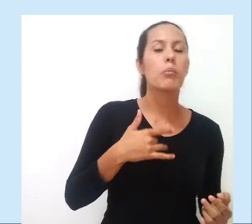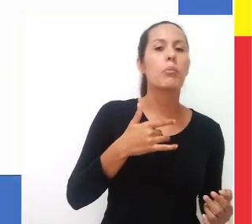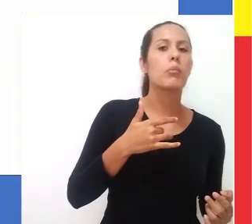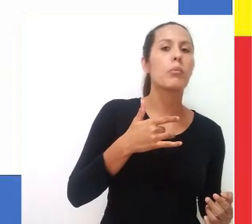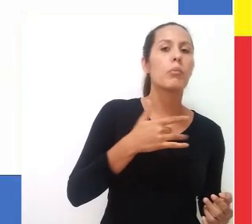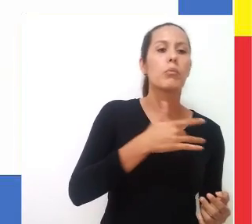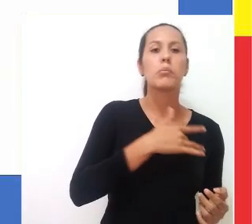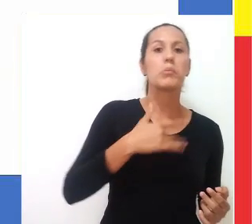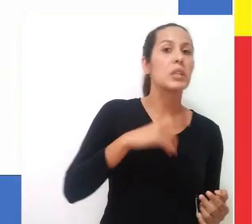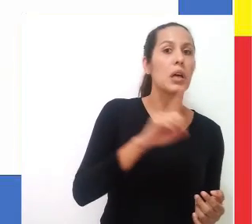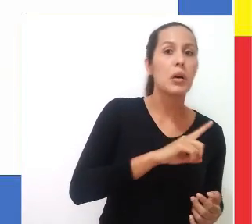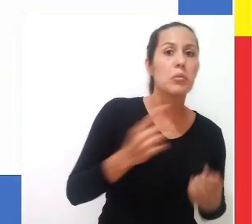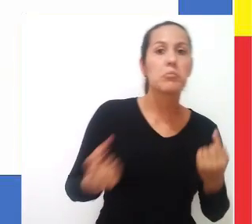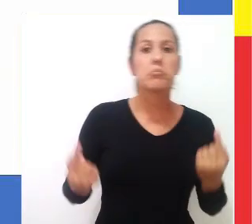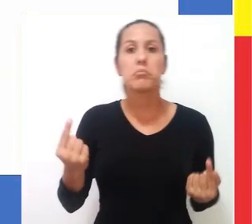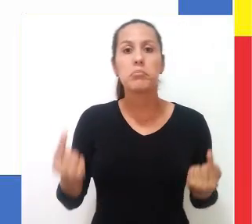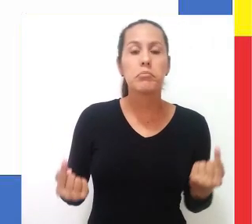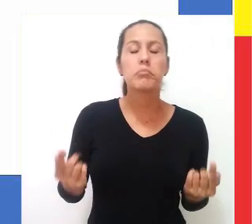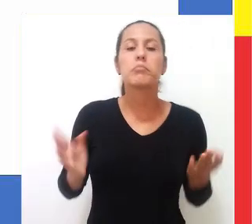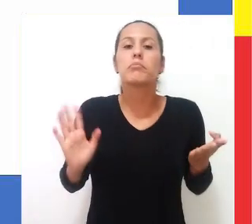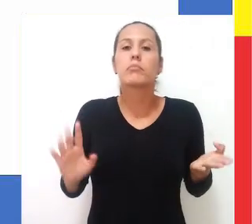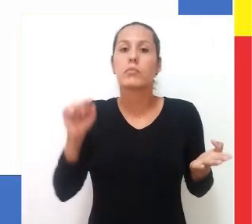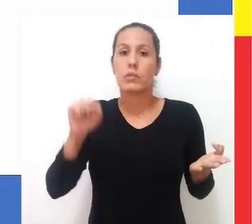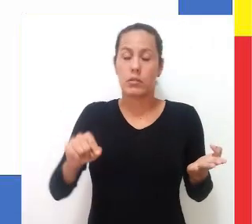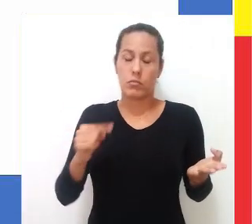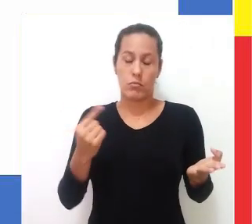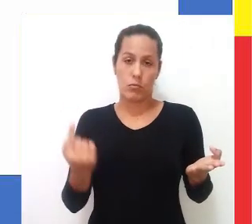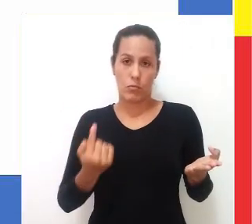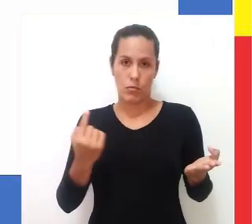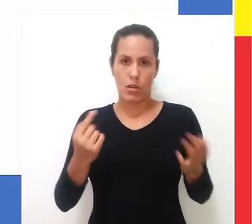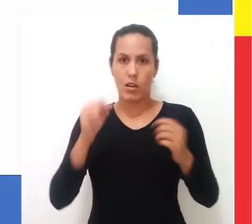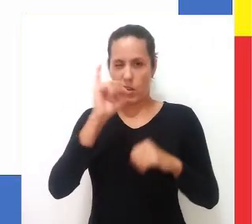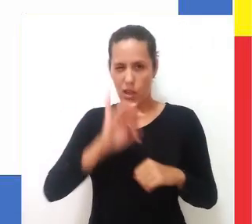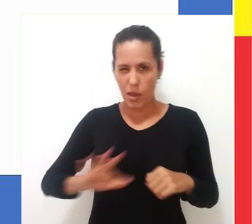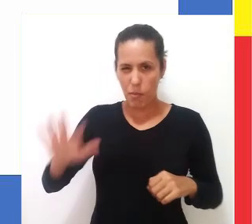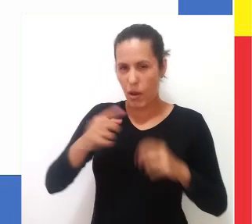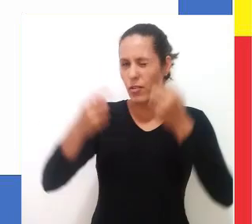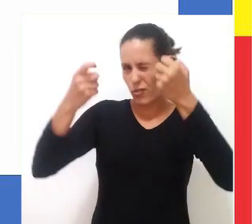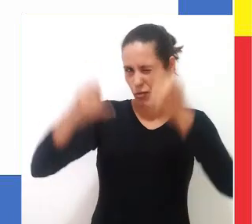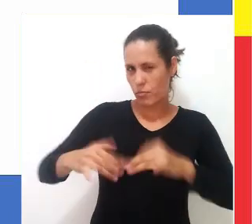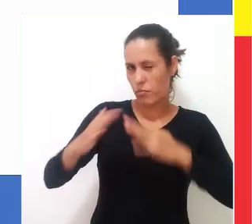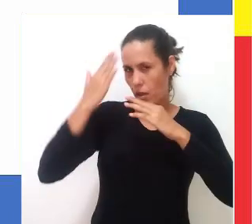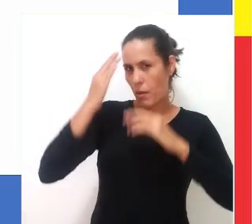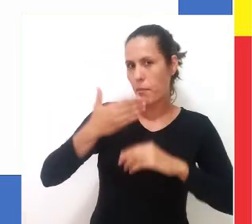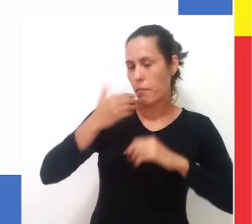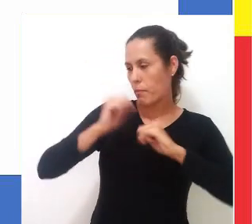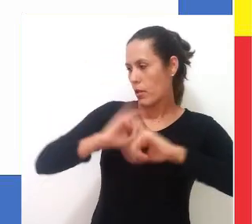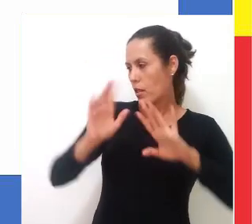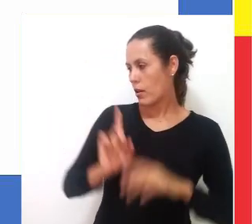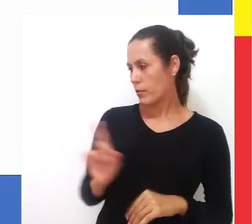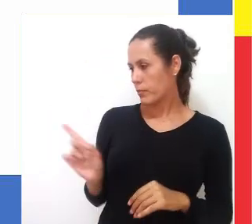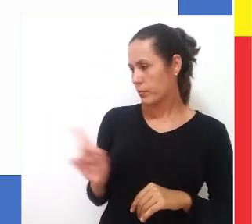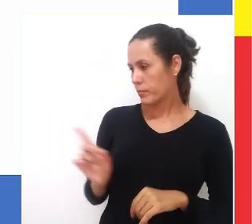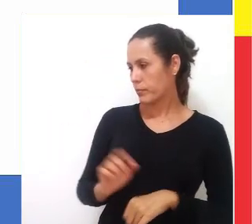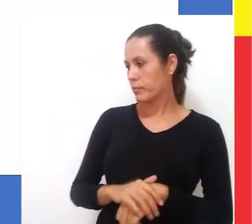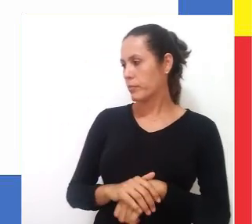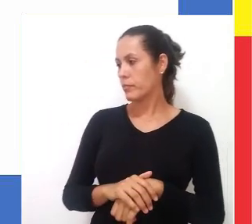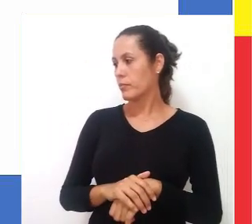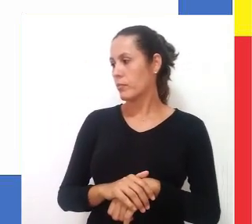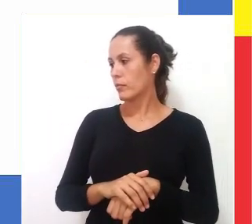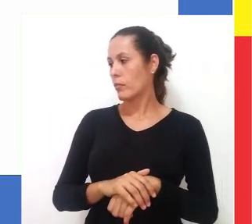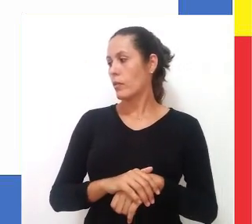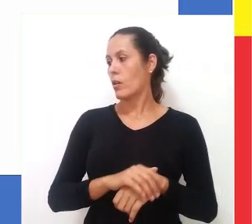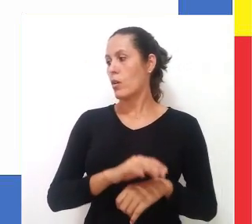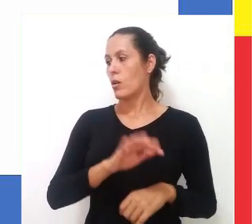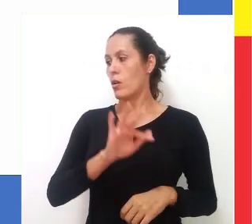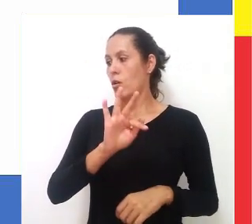foods? Aí na tela para vocês eu tenho uma imagem que define muito bem isso, sobre junk foods e hurt foods. As junk foods